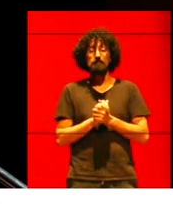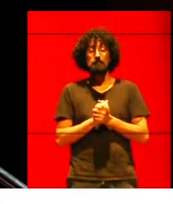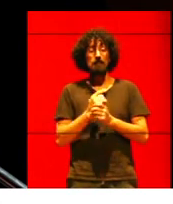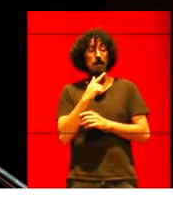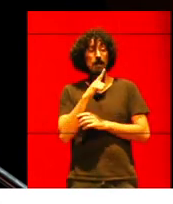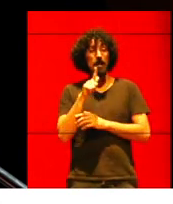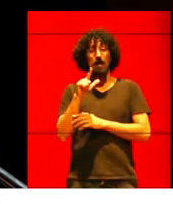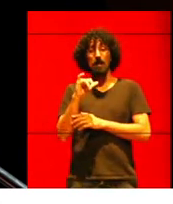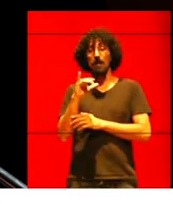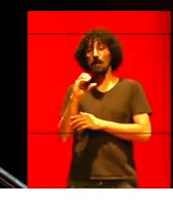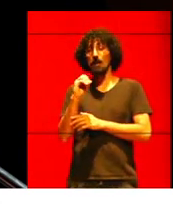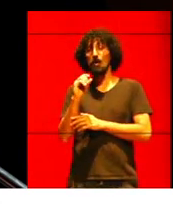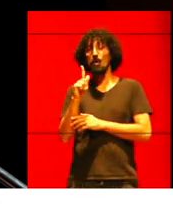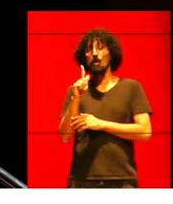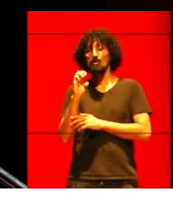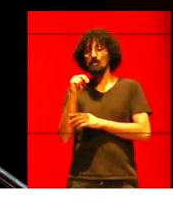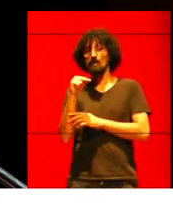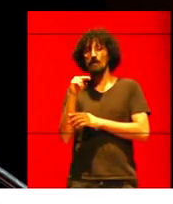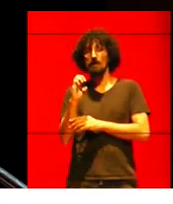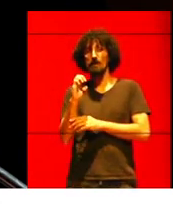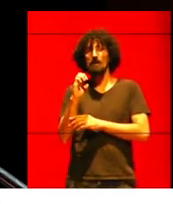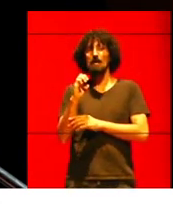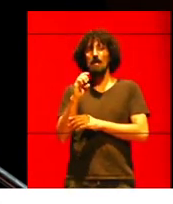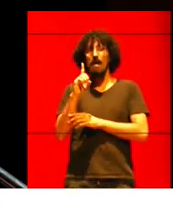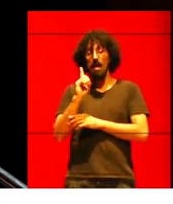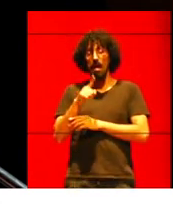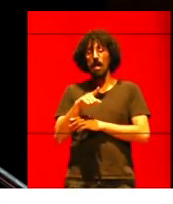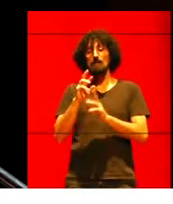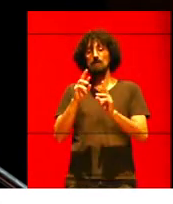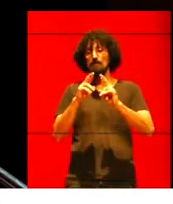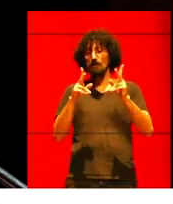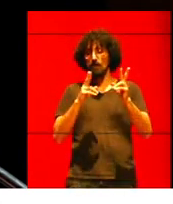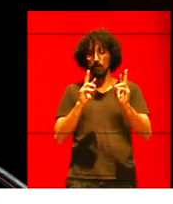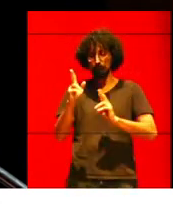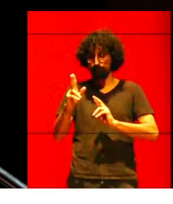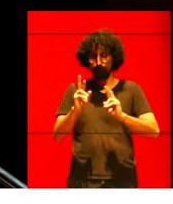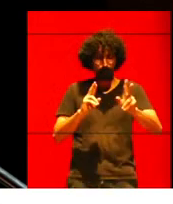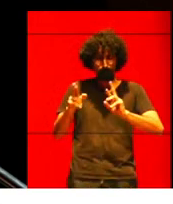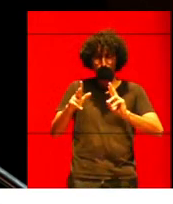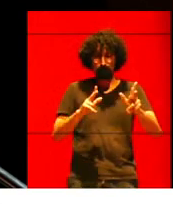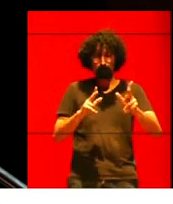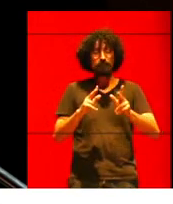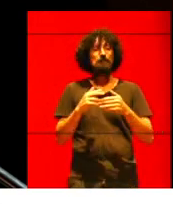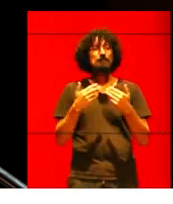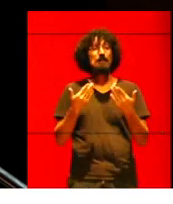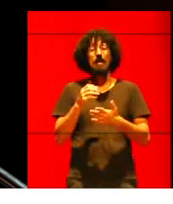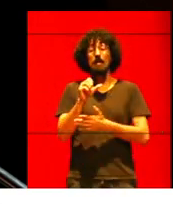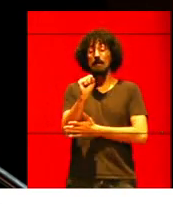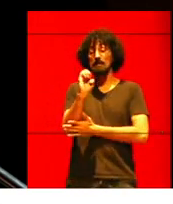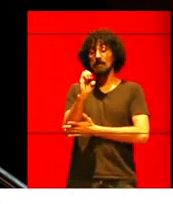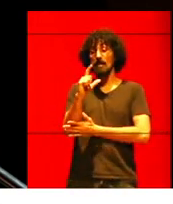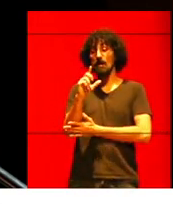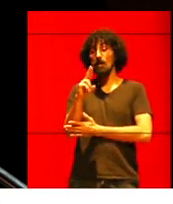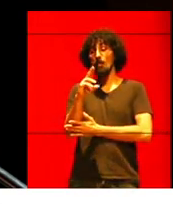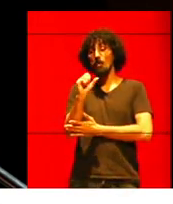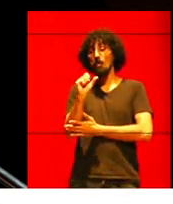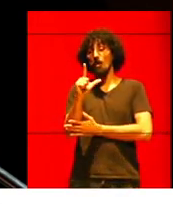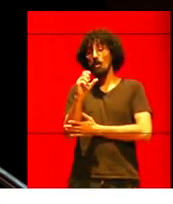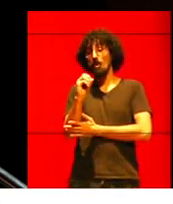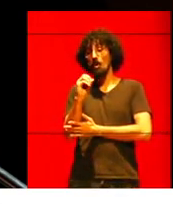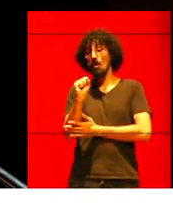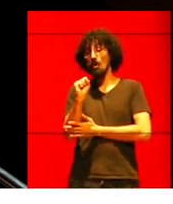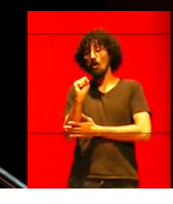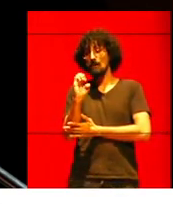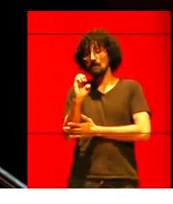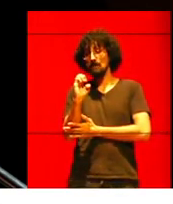ser mais ramificado, certo? Todas essas ramificações. E a celulose, ela tende a ser mais